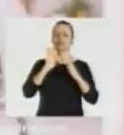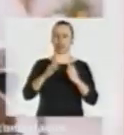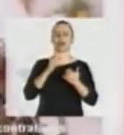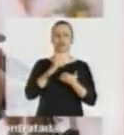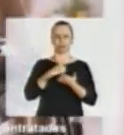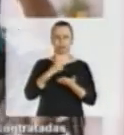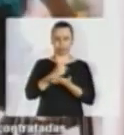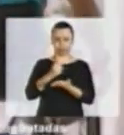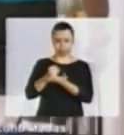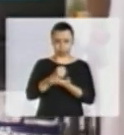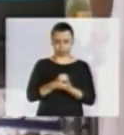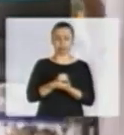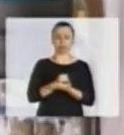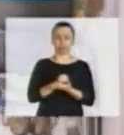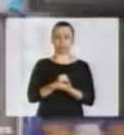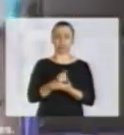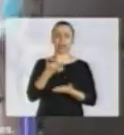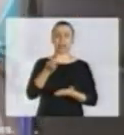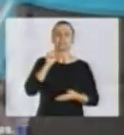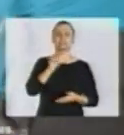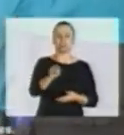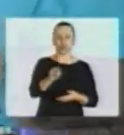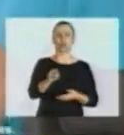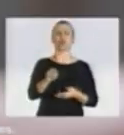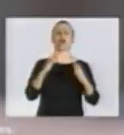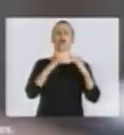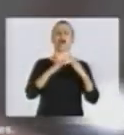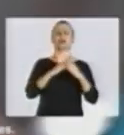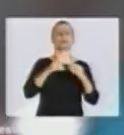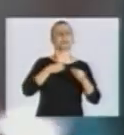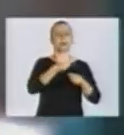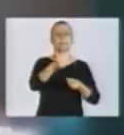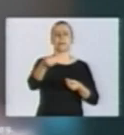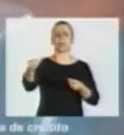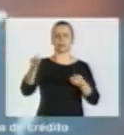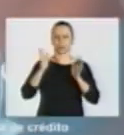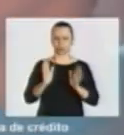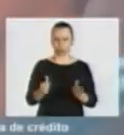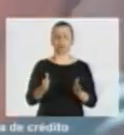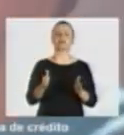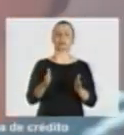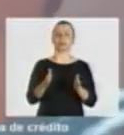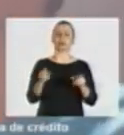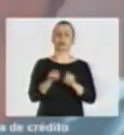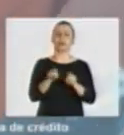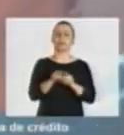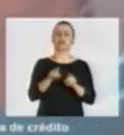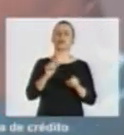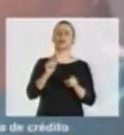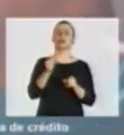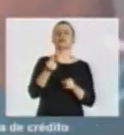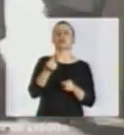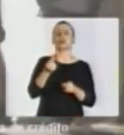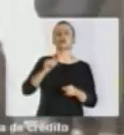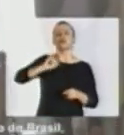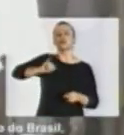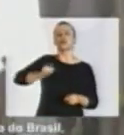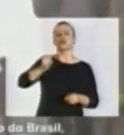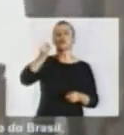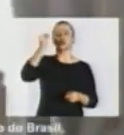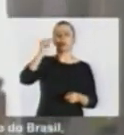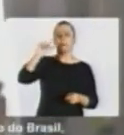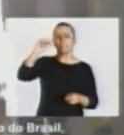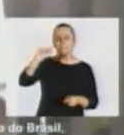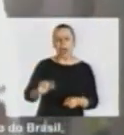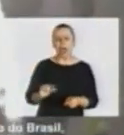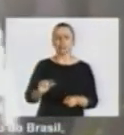foram contratadas e 10.000 unidades adaptadas entregues o plano também investiu na criação de uma linha de crédito com